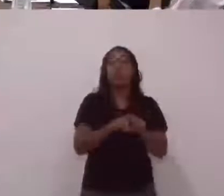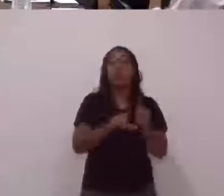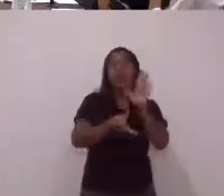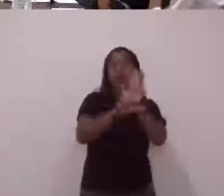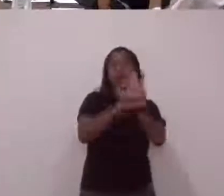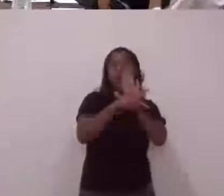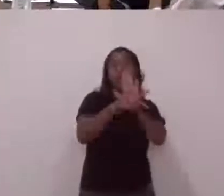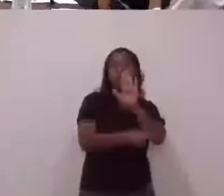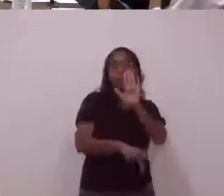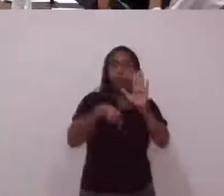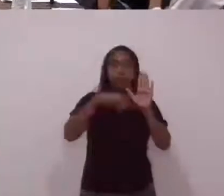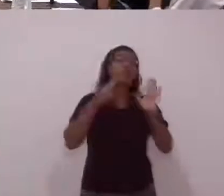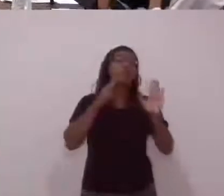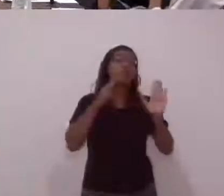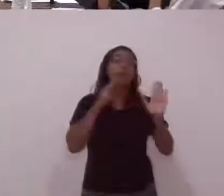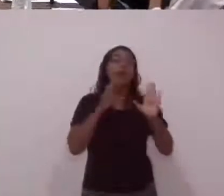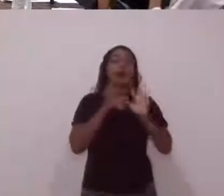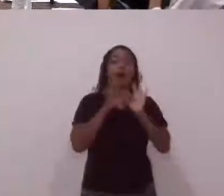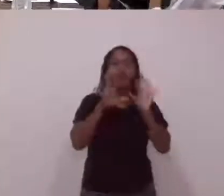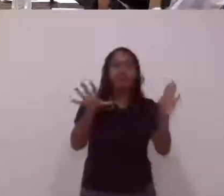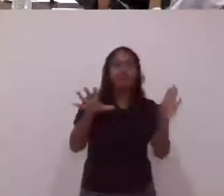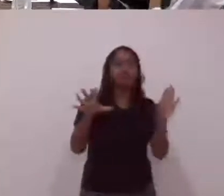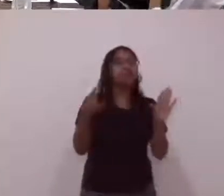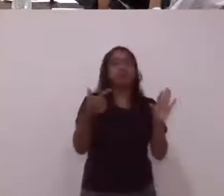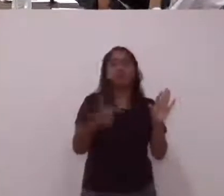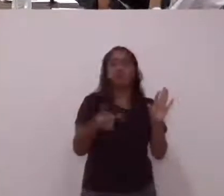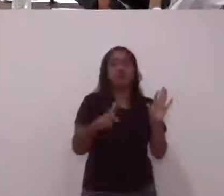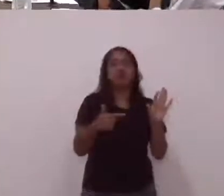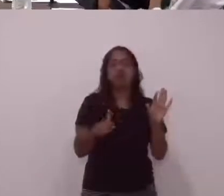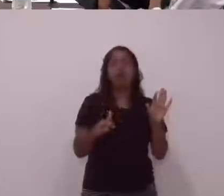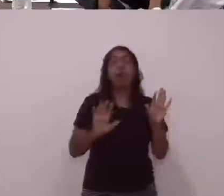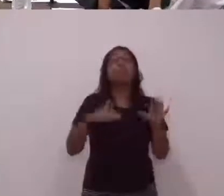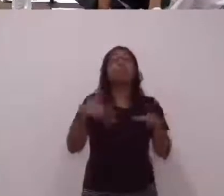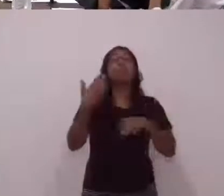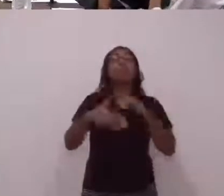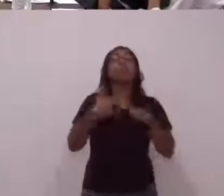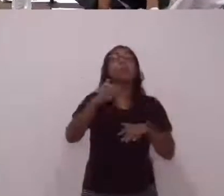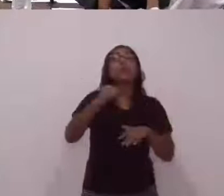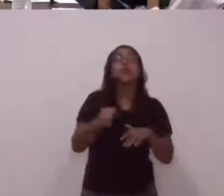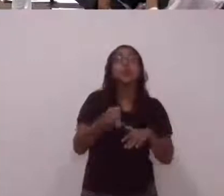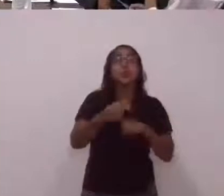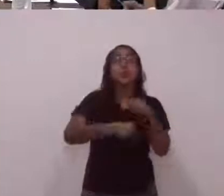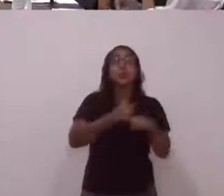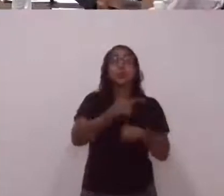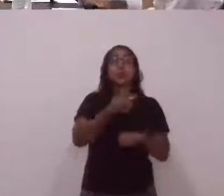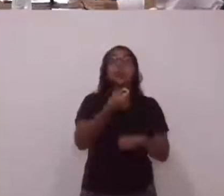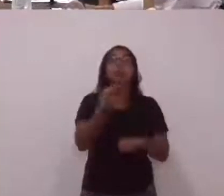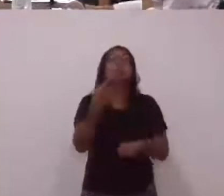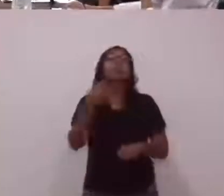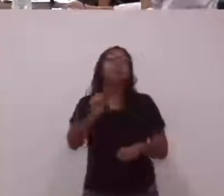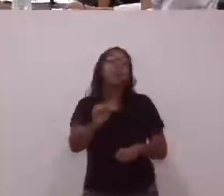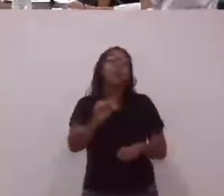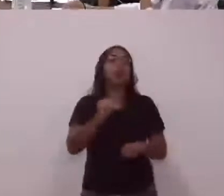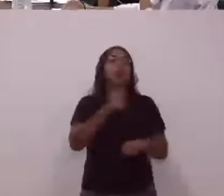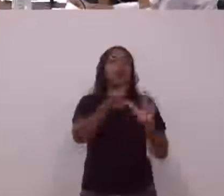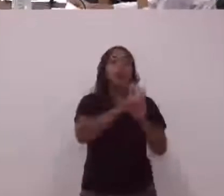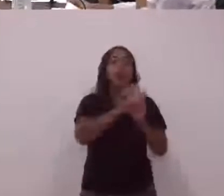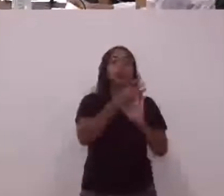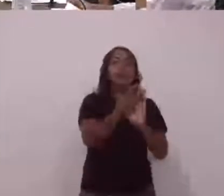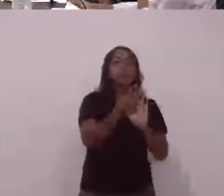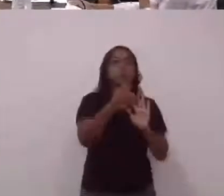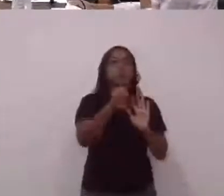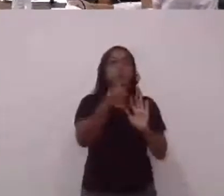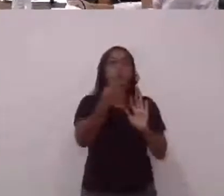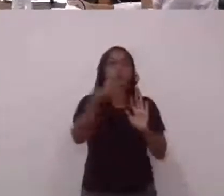celebração do convênio. Essa lei municipal autorizadora só foi aprovada em janeiro de 2018. Lei 3.809, barra de